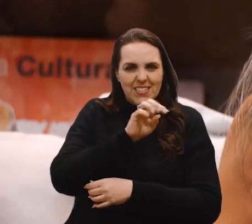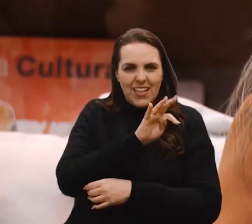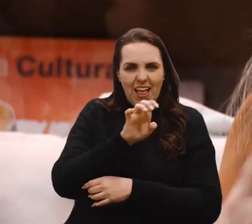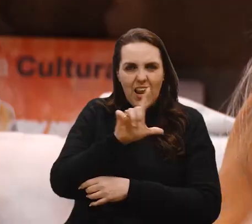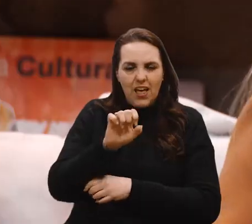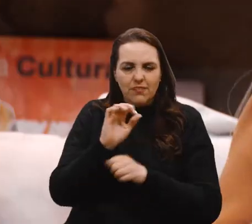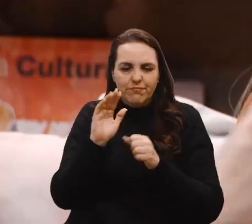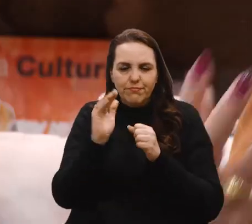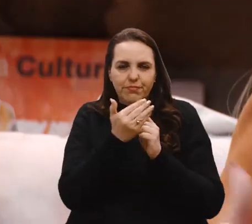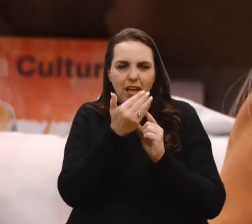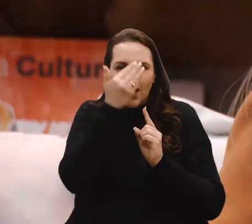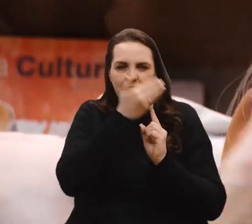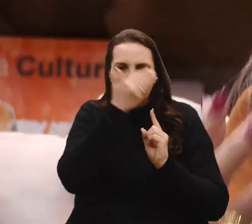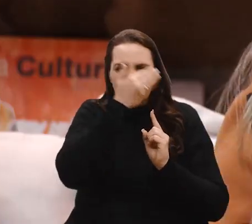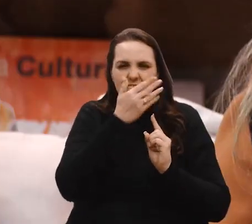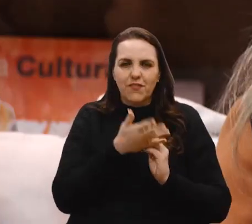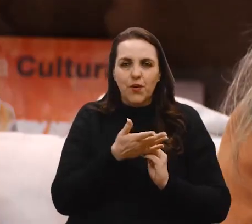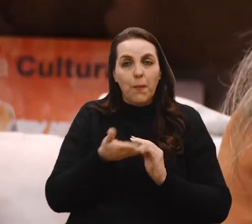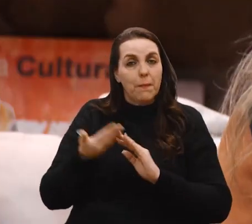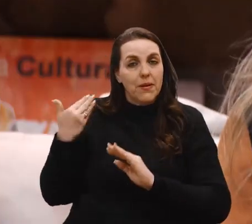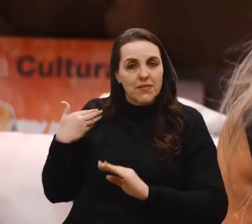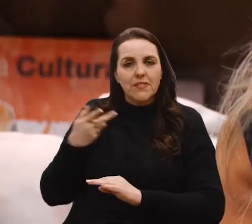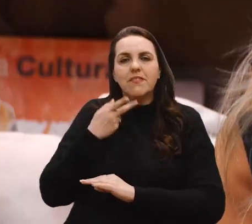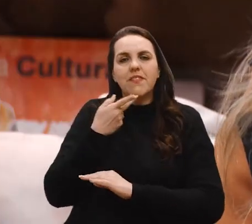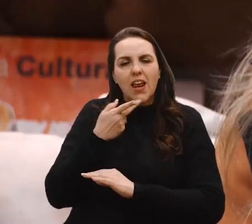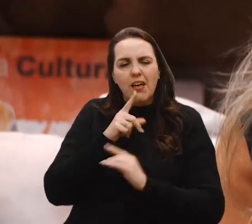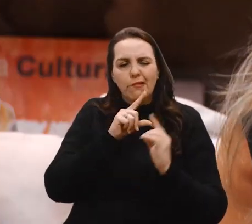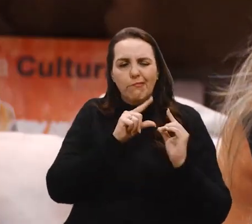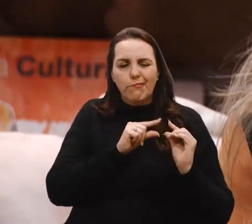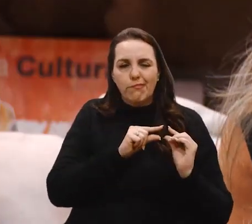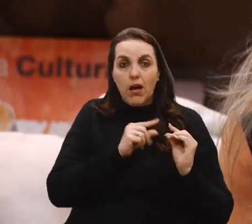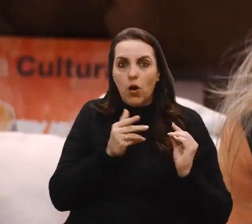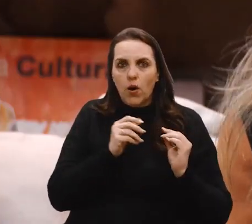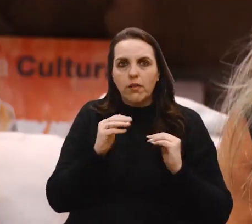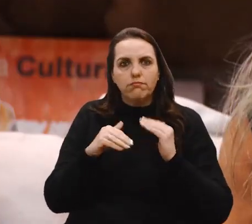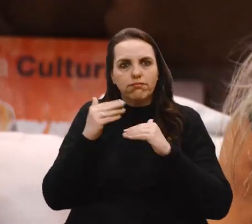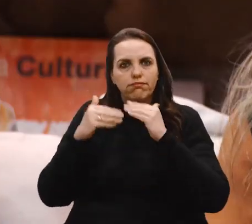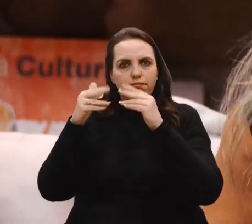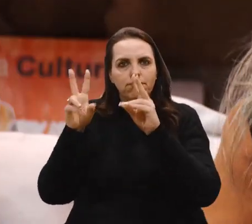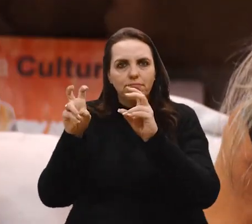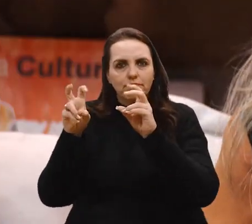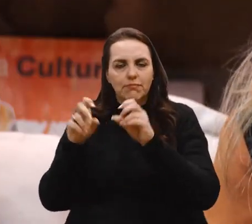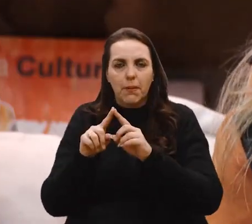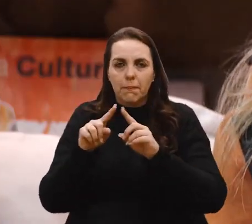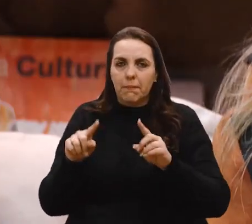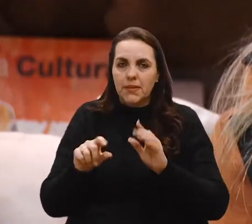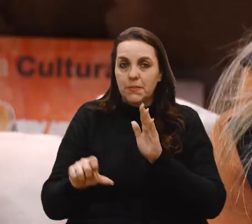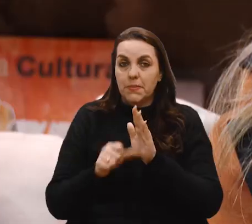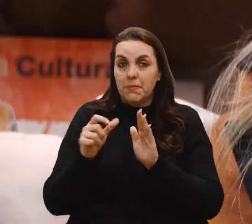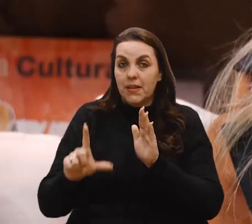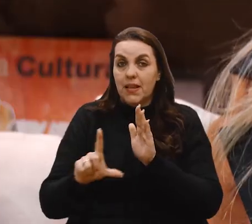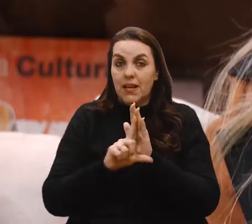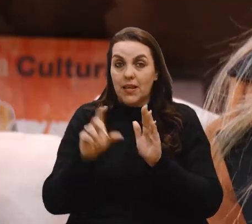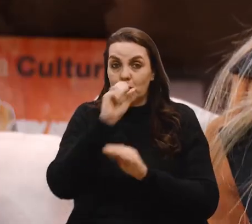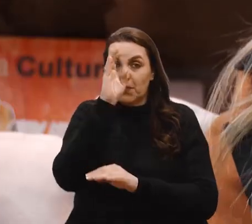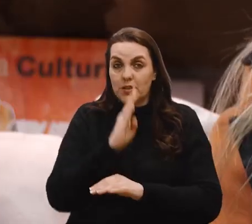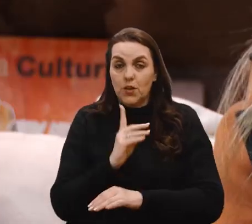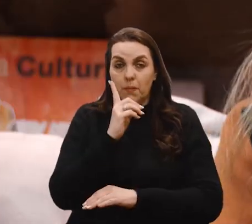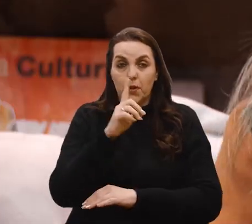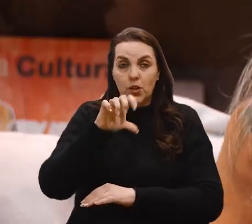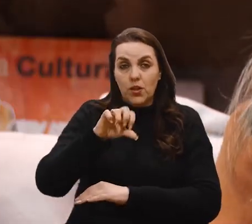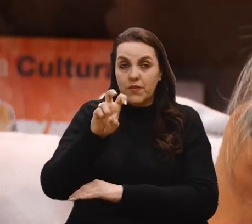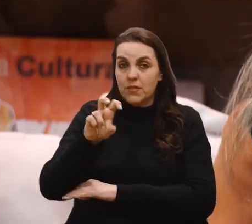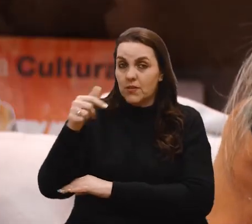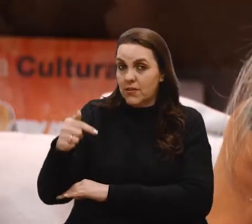assim, sabe? Antes não se falava menos disso, né? Agora se fala cada vez mais. Porém, a primeira lei no Brasil é de 1957, não